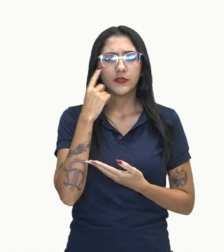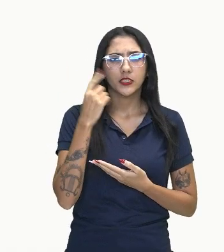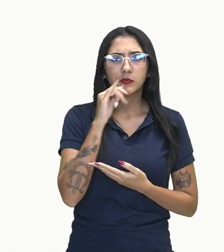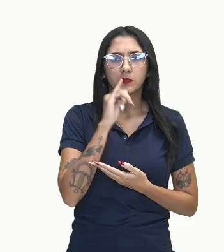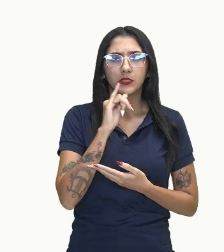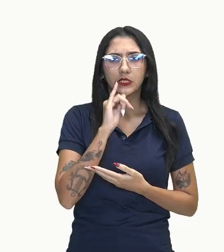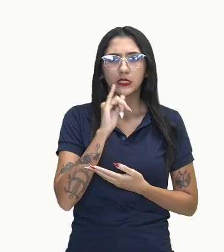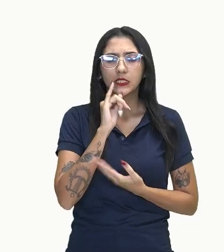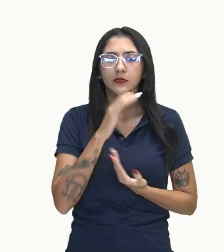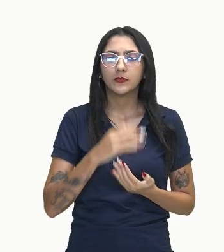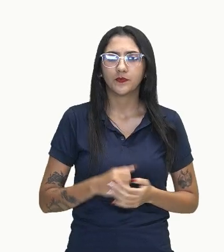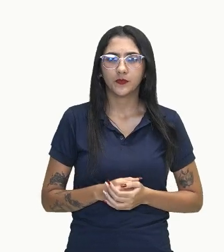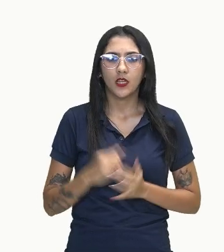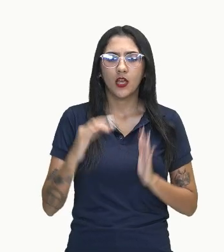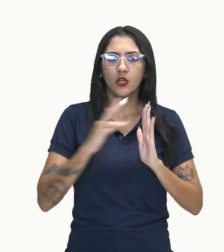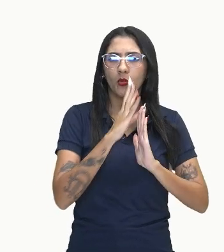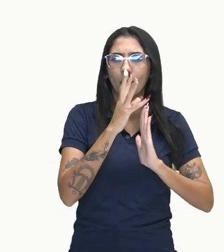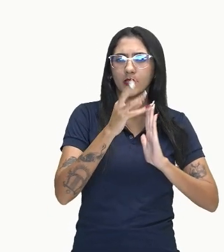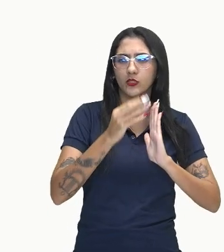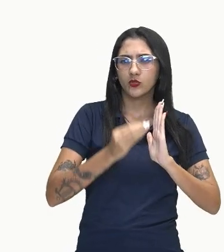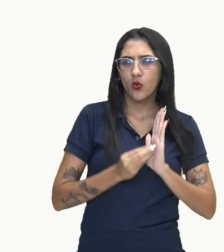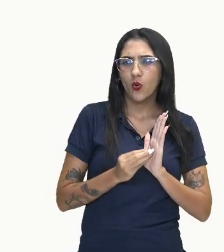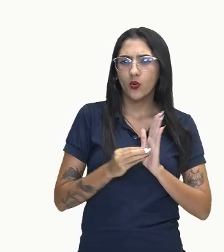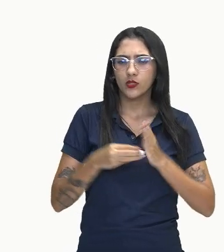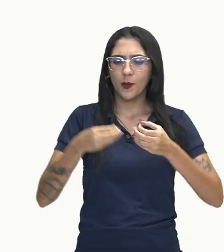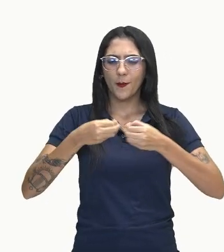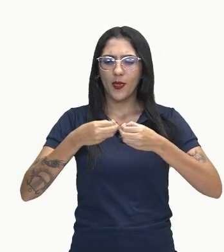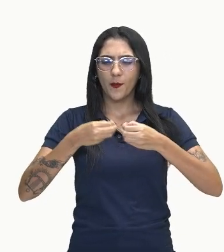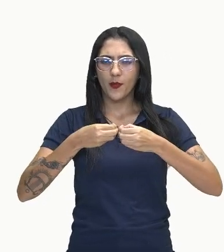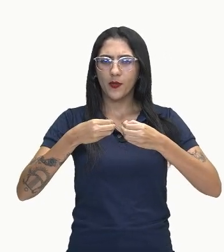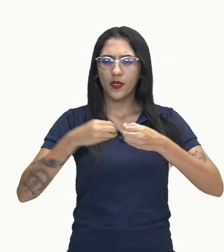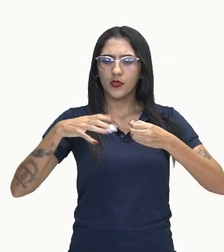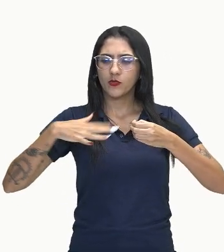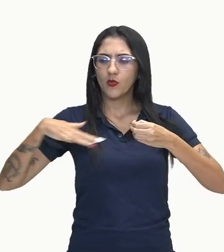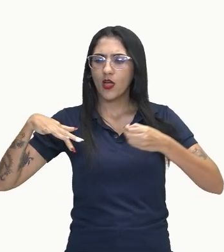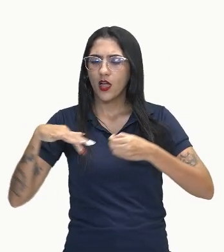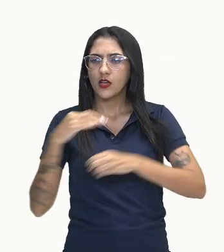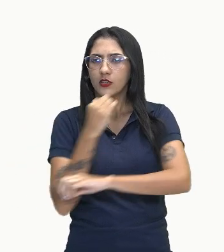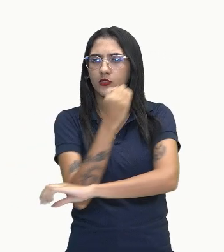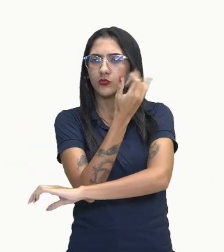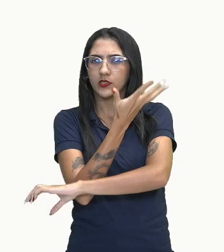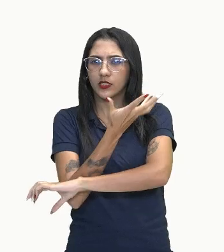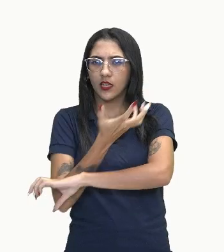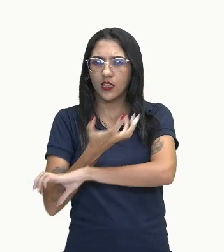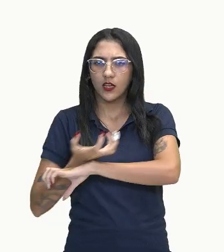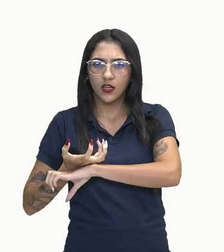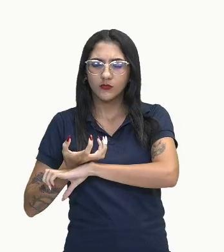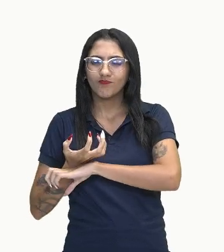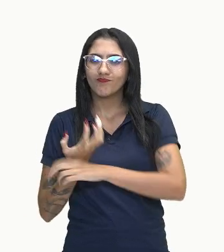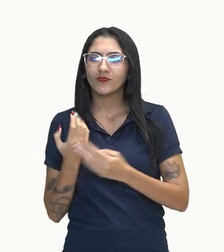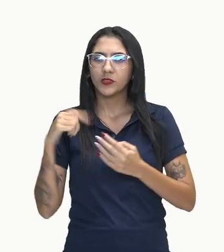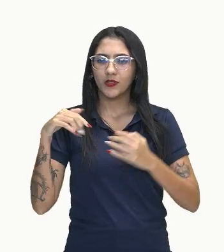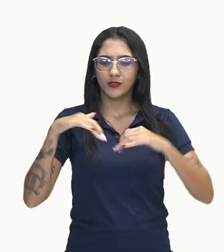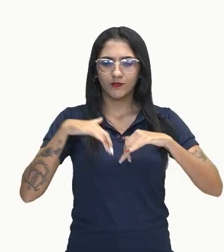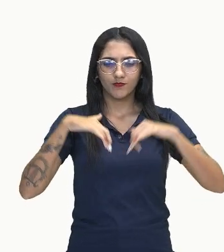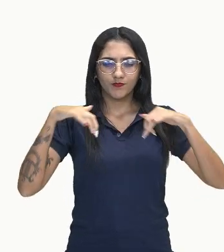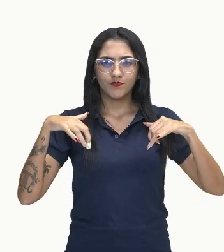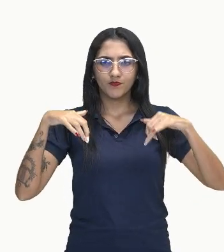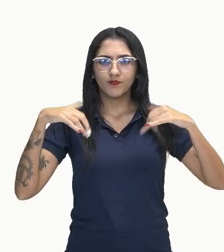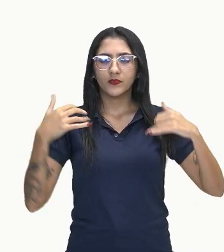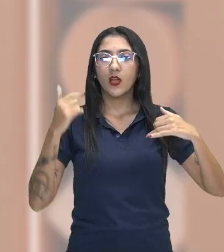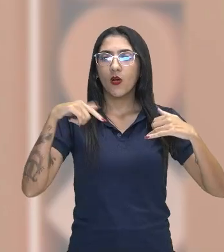ali da Amazônia e do Cerrado. Então, essas características, né, a gente pode observar que